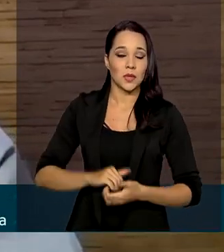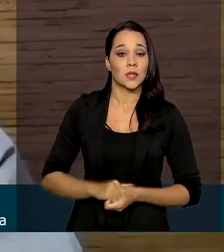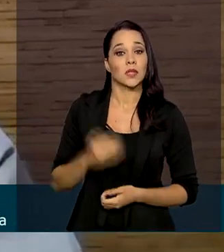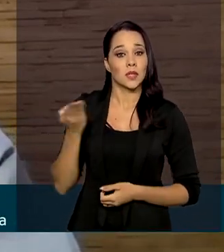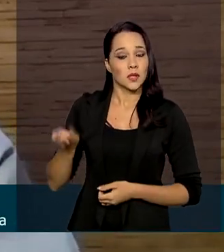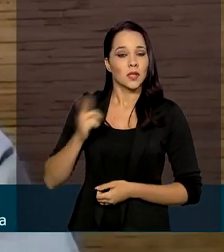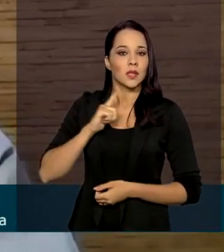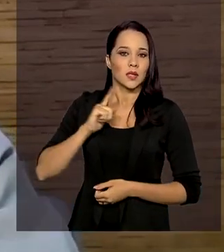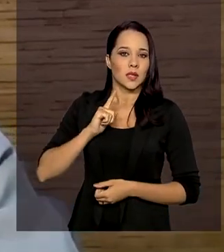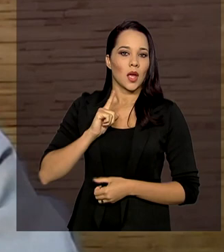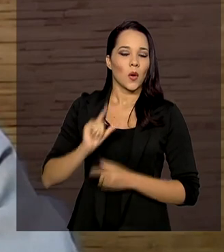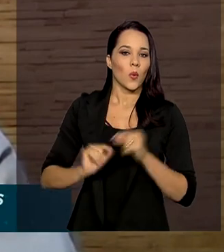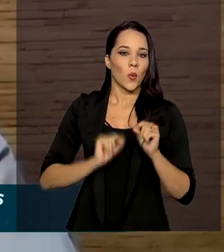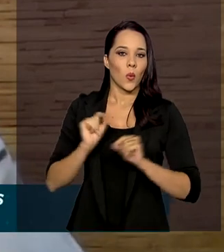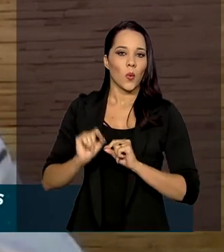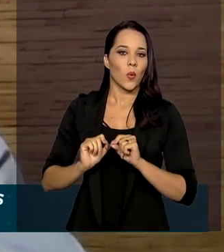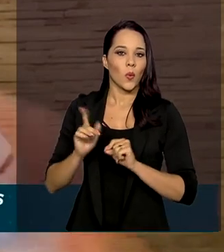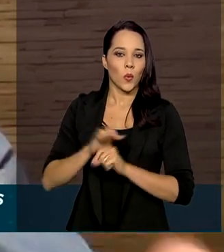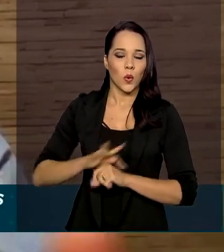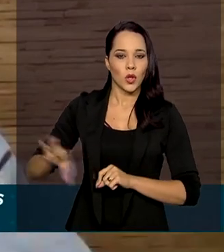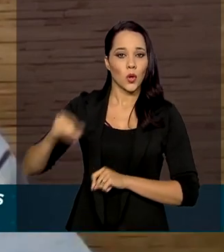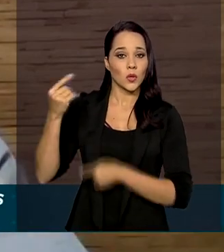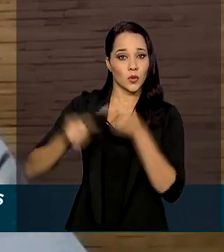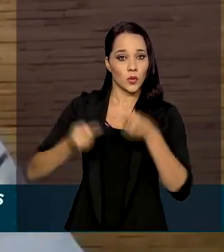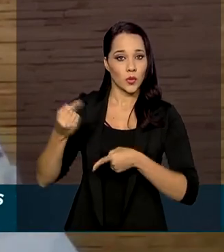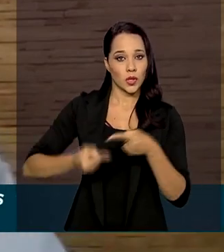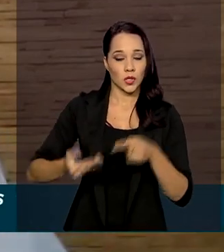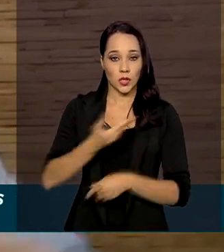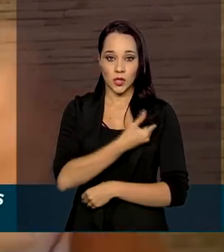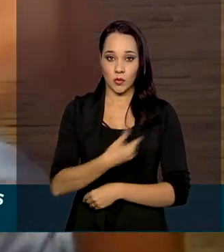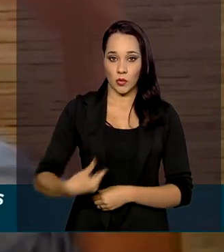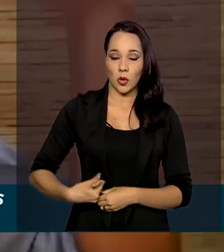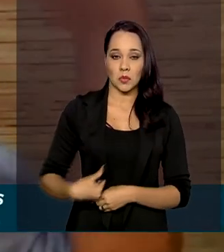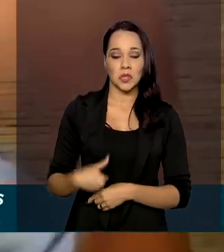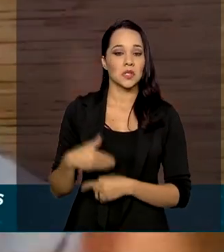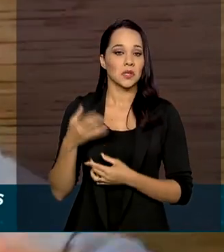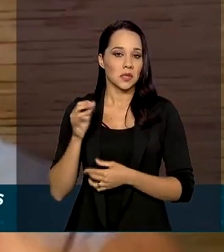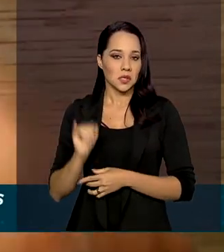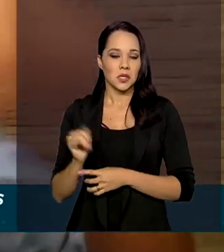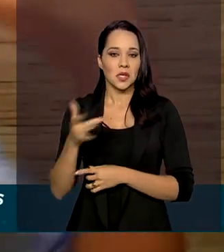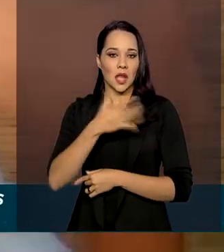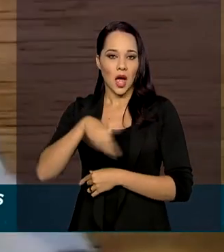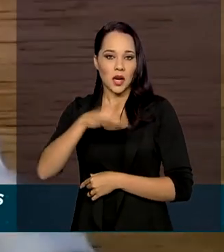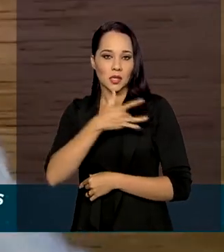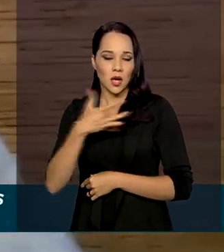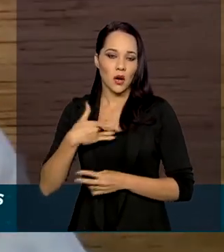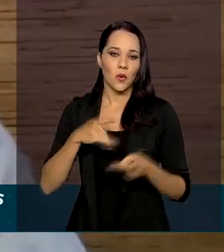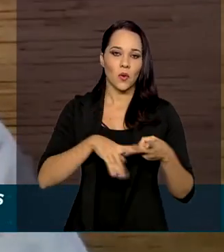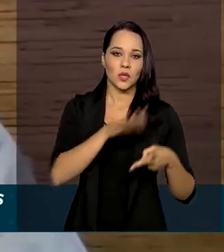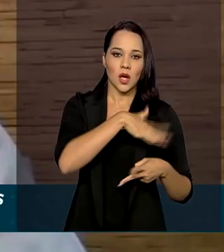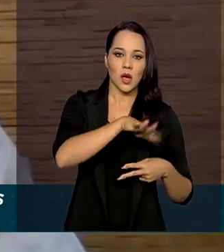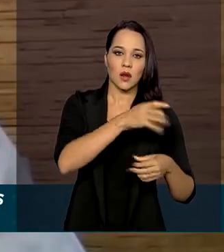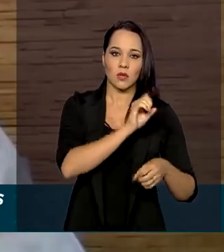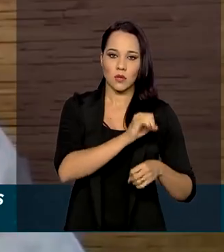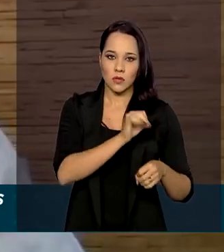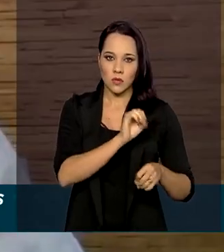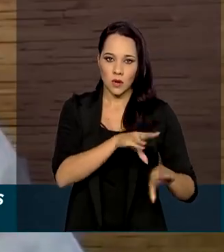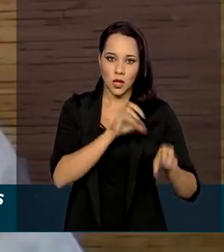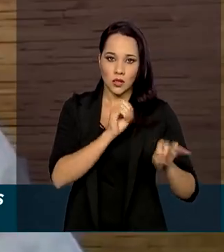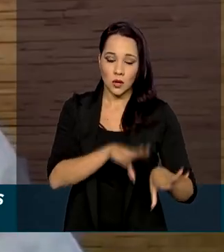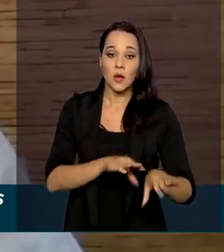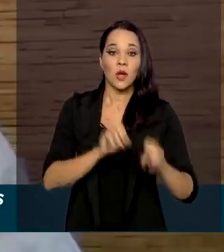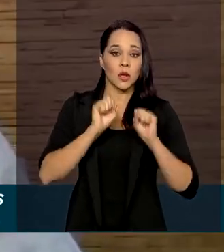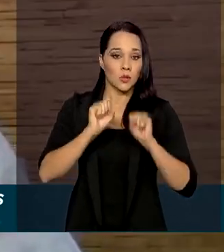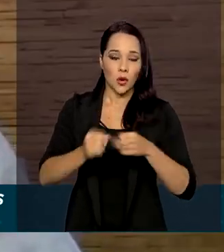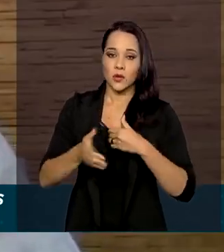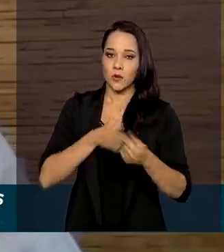gente tem um favorecimento grande em todas as políticas públicas, seja de saúde, seja de educação, que podem se valer